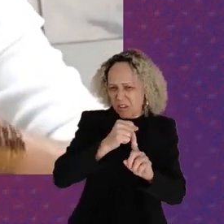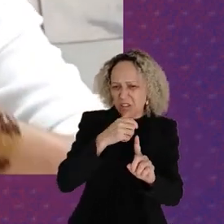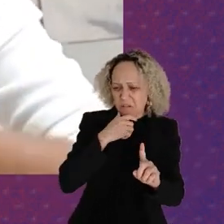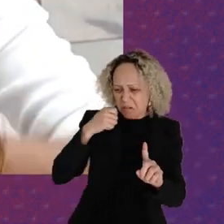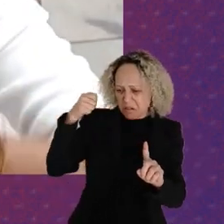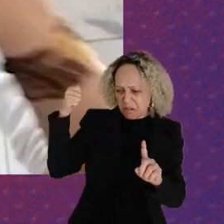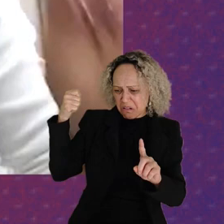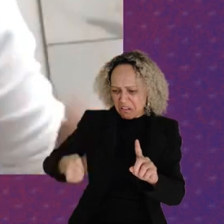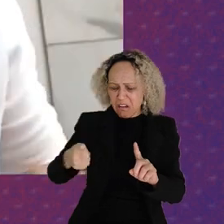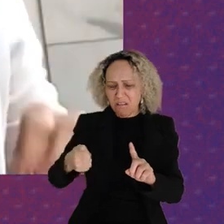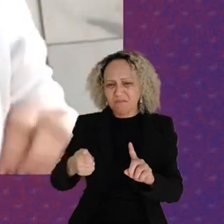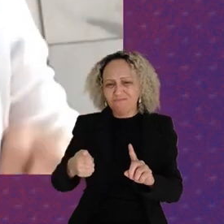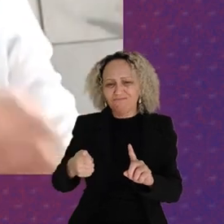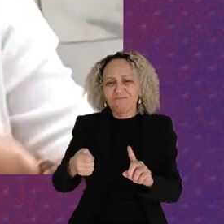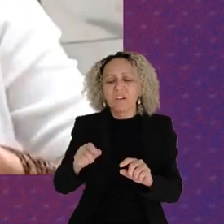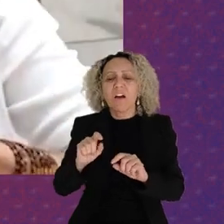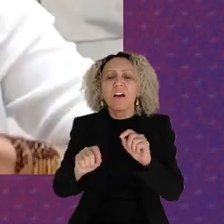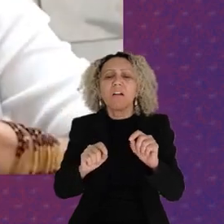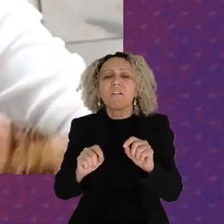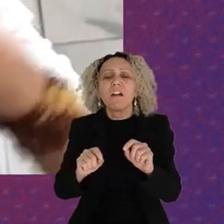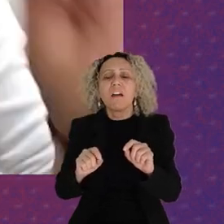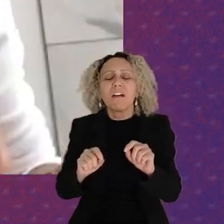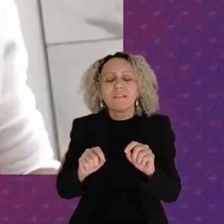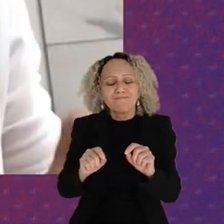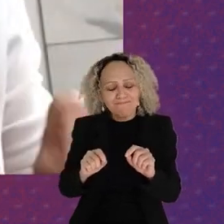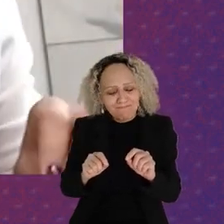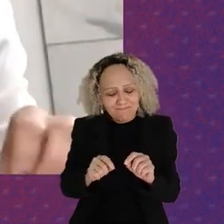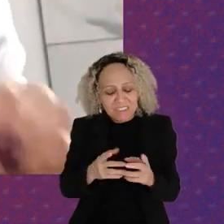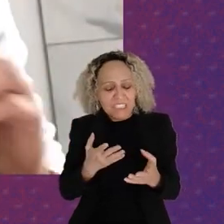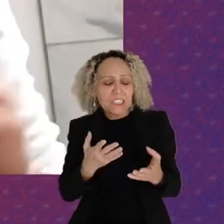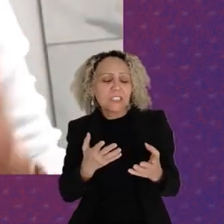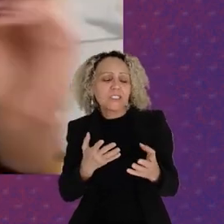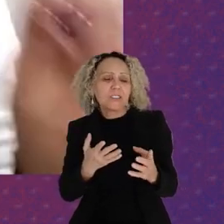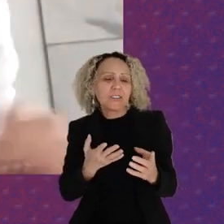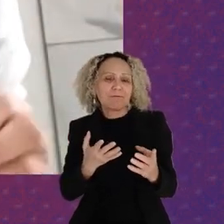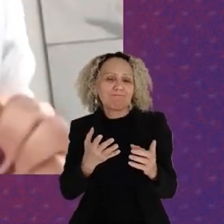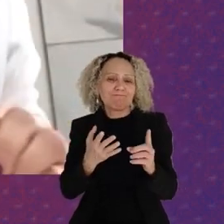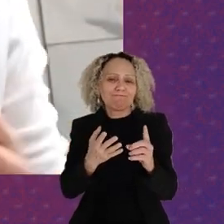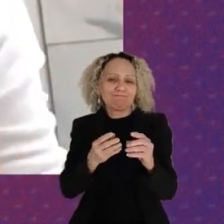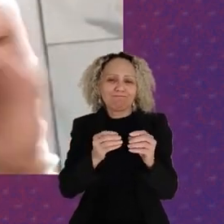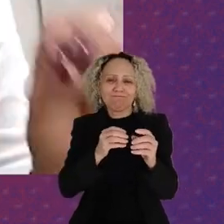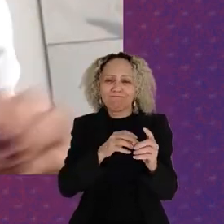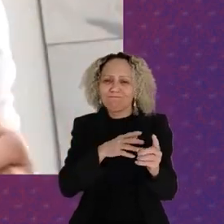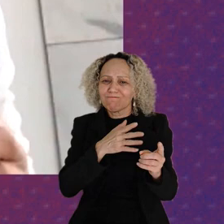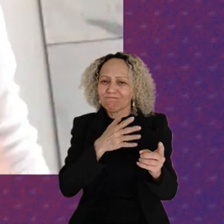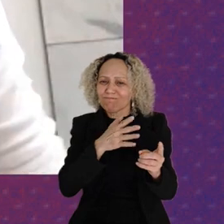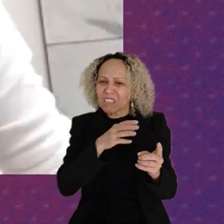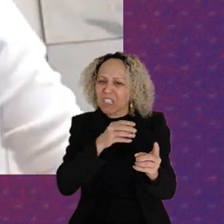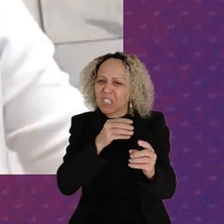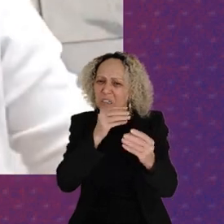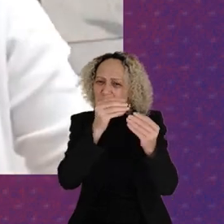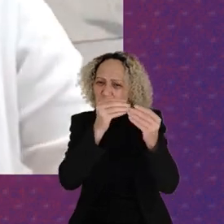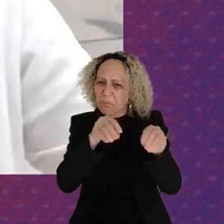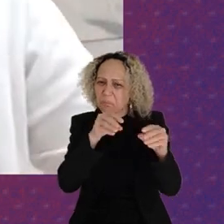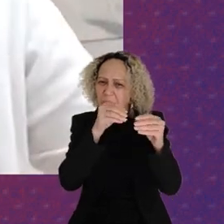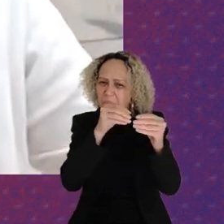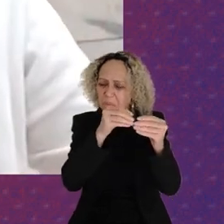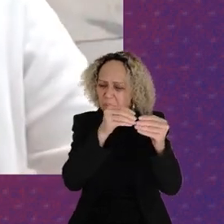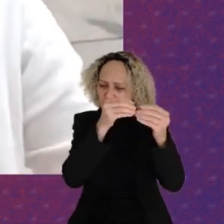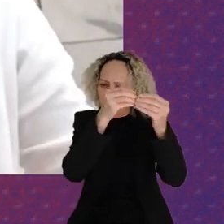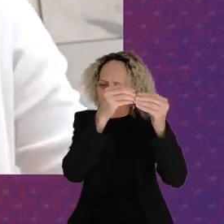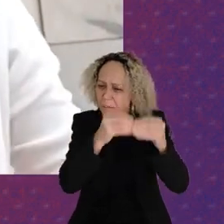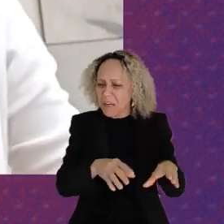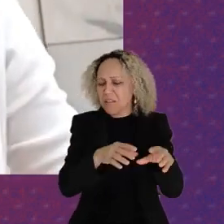forma de as retirar e de as desmotivar a participar dos espaços dessa liderança